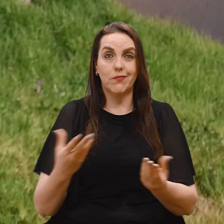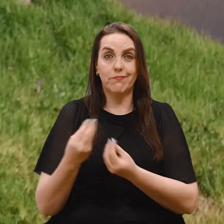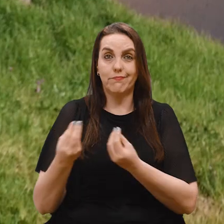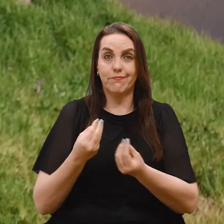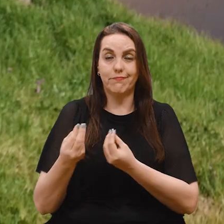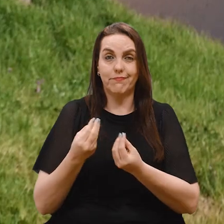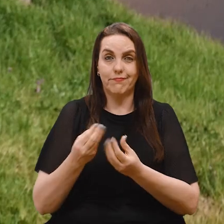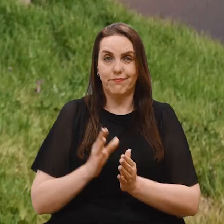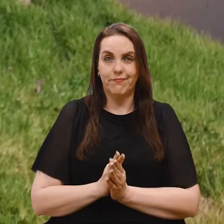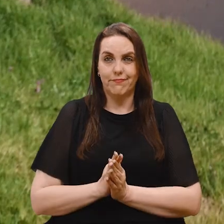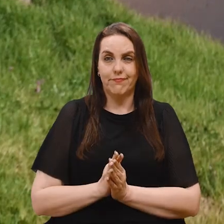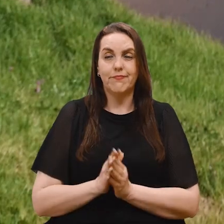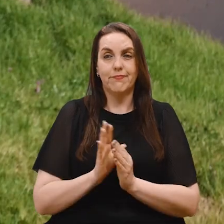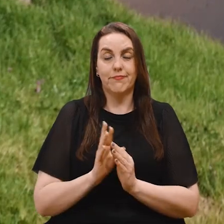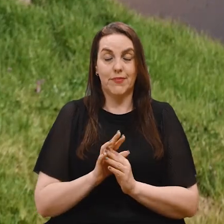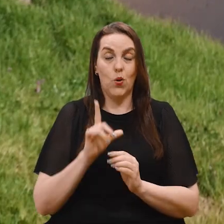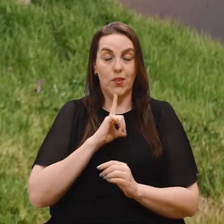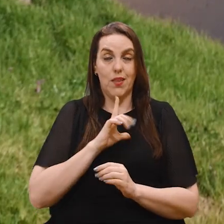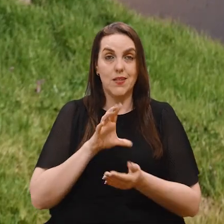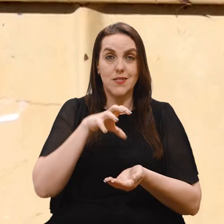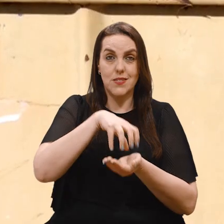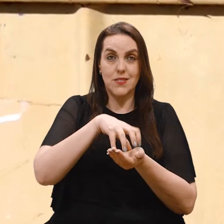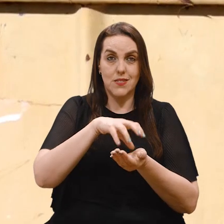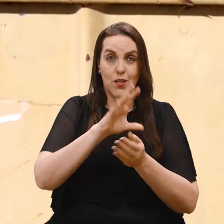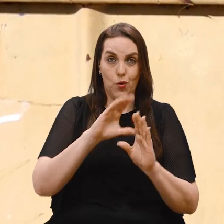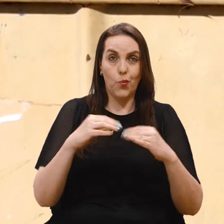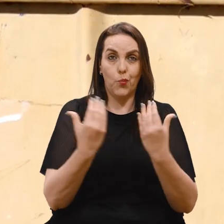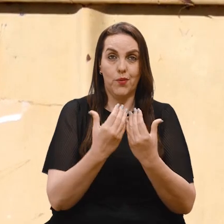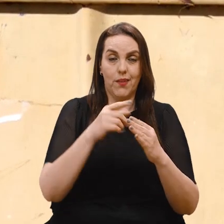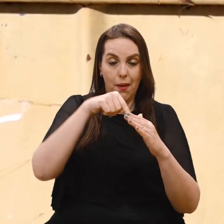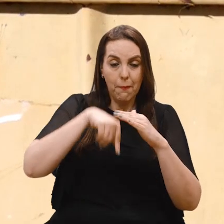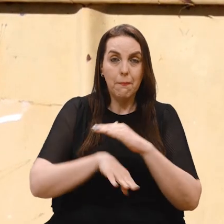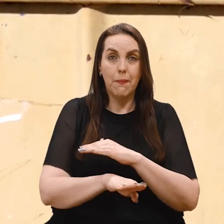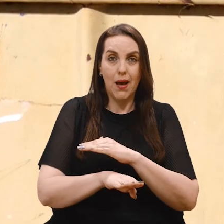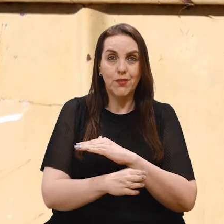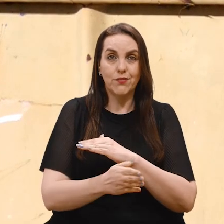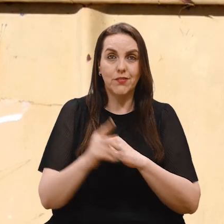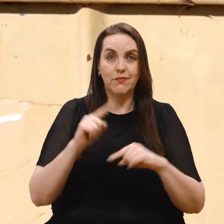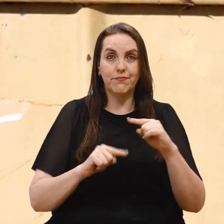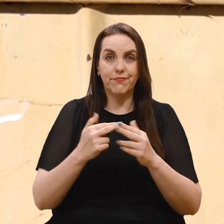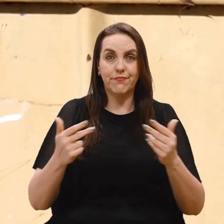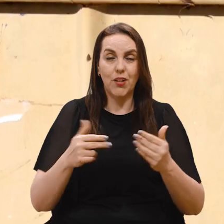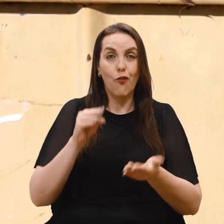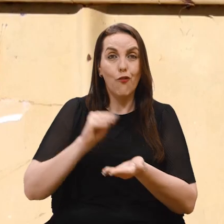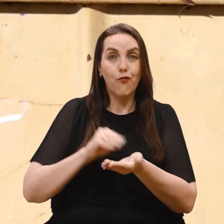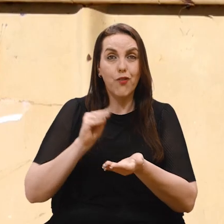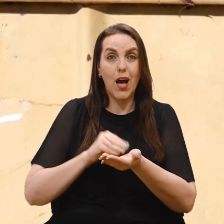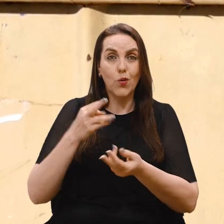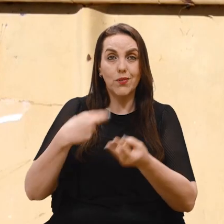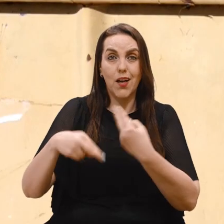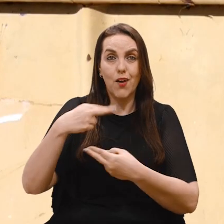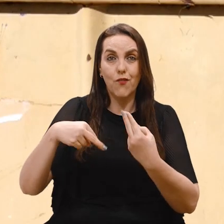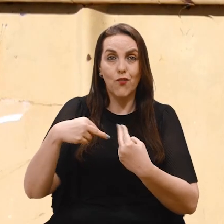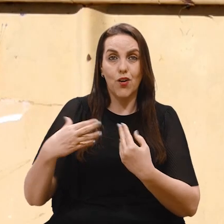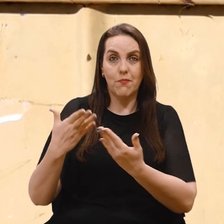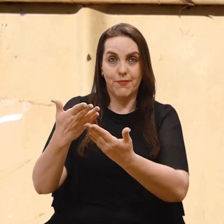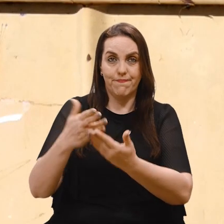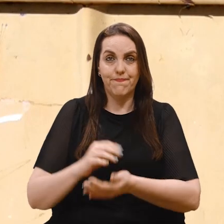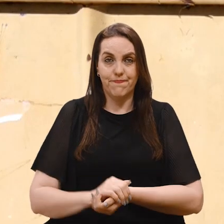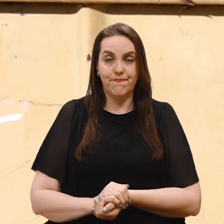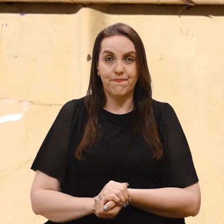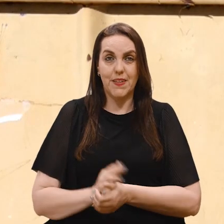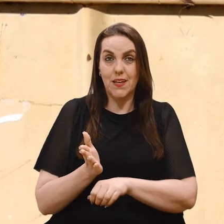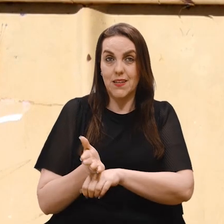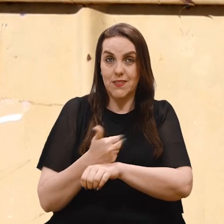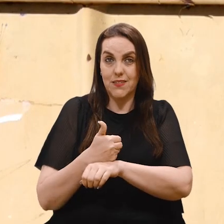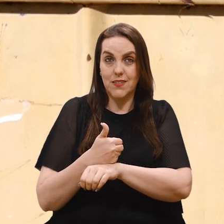cedendo o centro comunitário embaixo para eles ter atividade, por falta de espaço, que espaço a gente tem, falta de reforma, né? Quanto mais cedo der